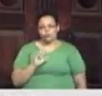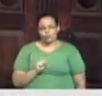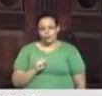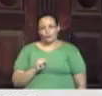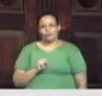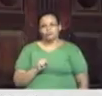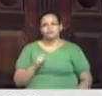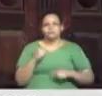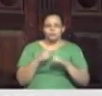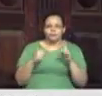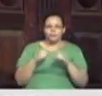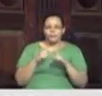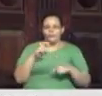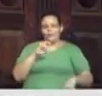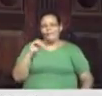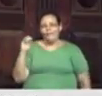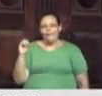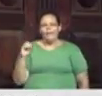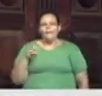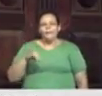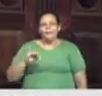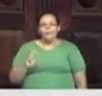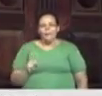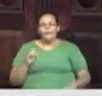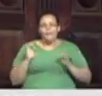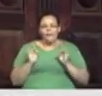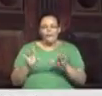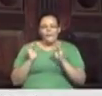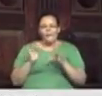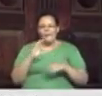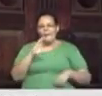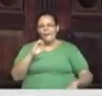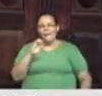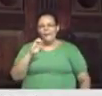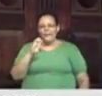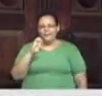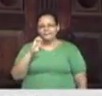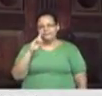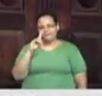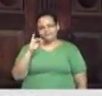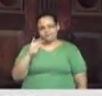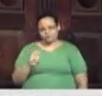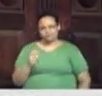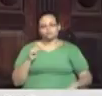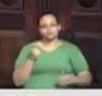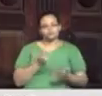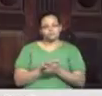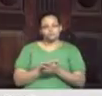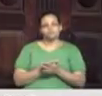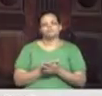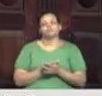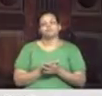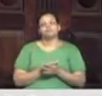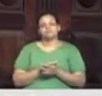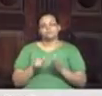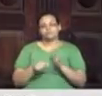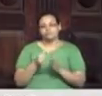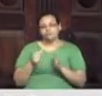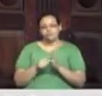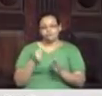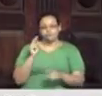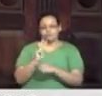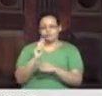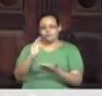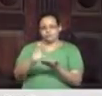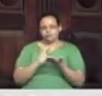primeiros fossem auferidos da venda da SEDAI, seriam encaminhados para o pagamento desse processo, desse primeiro empréstimo.